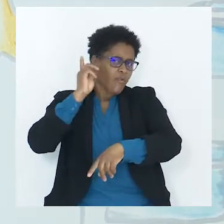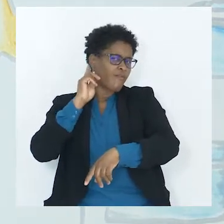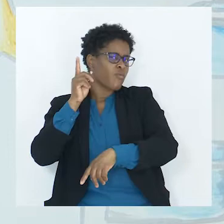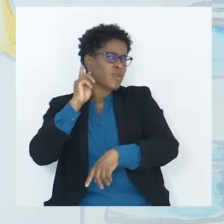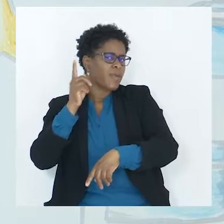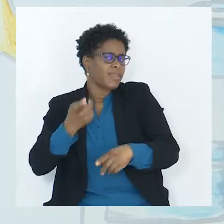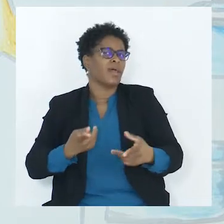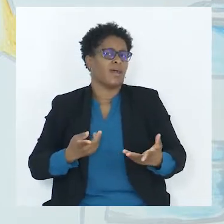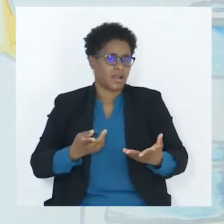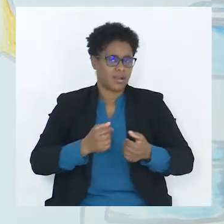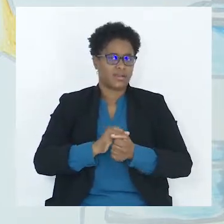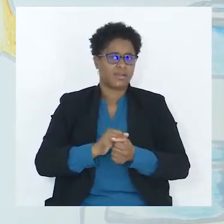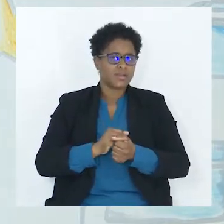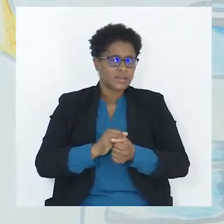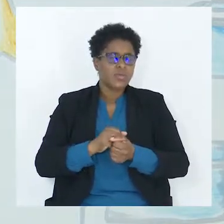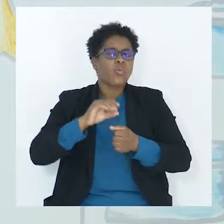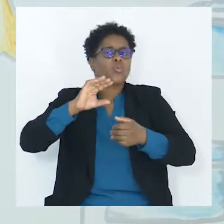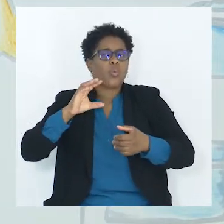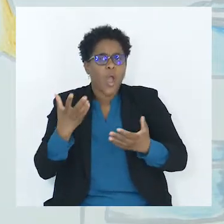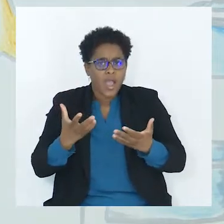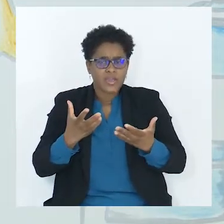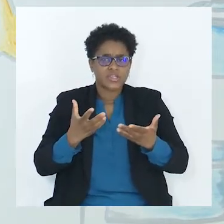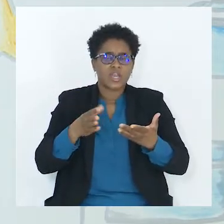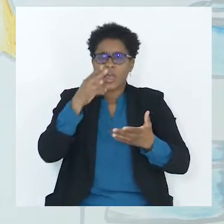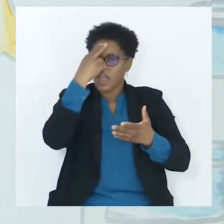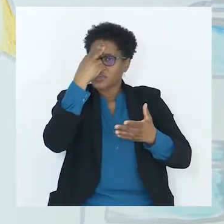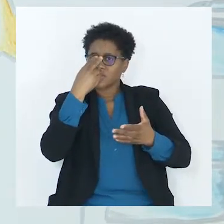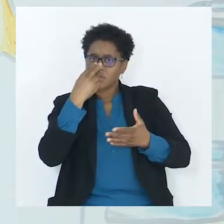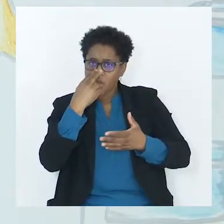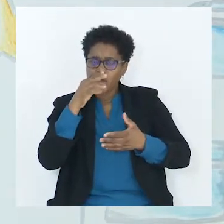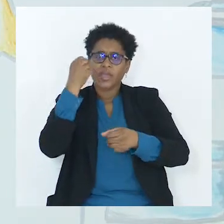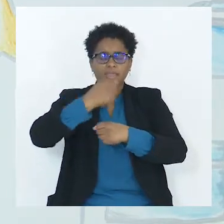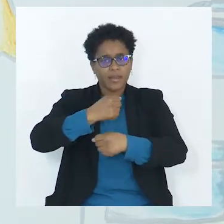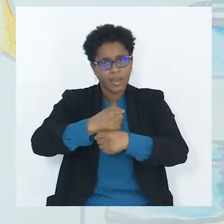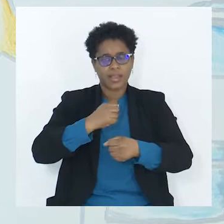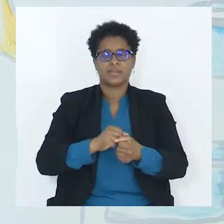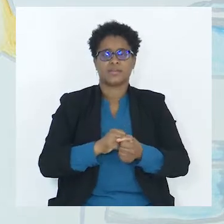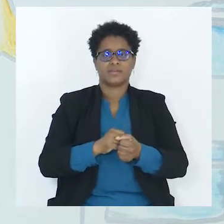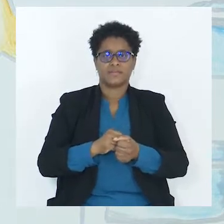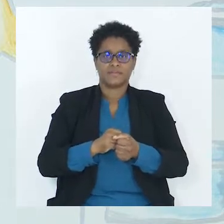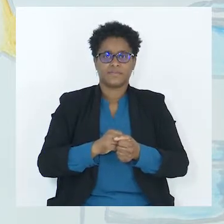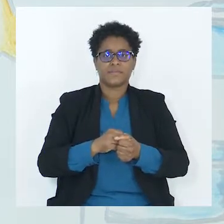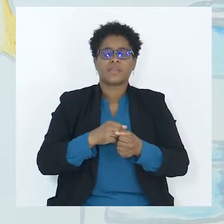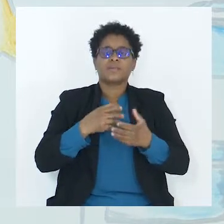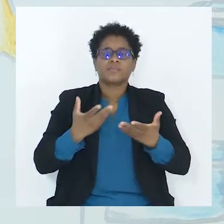elementos fundamentais com os quais a história